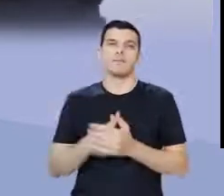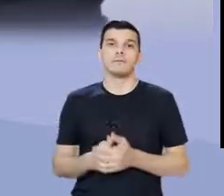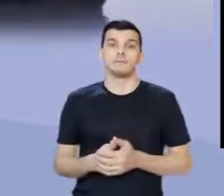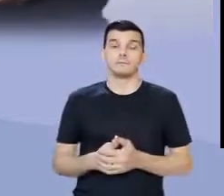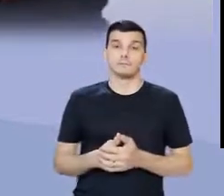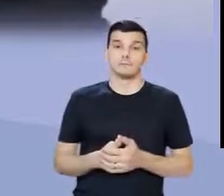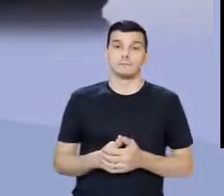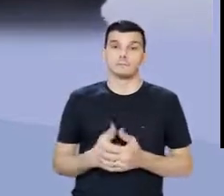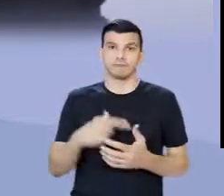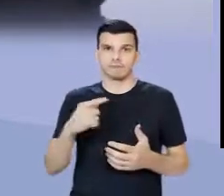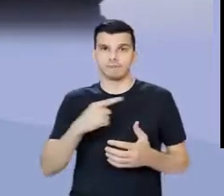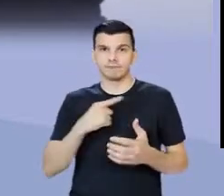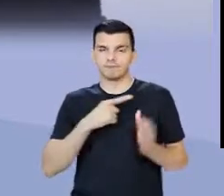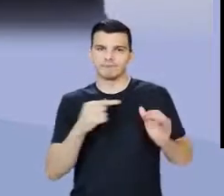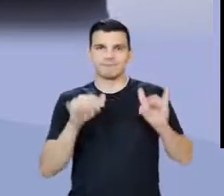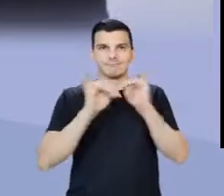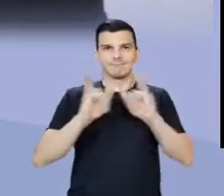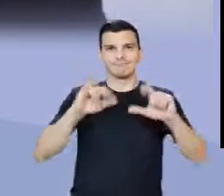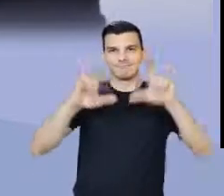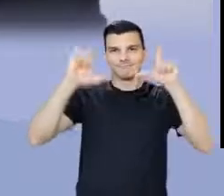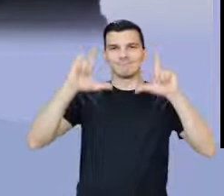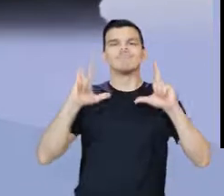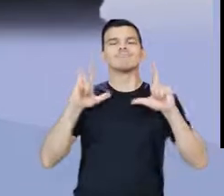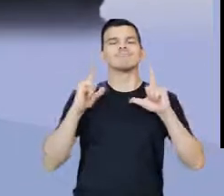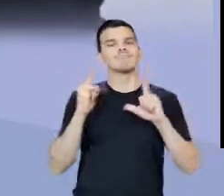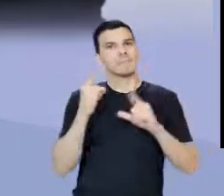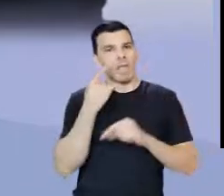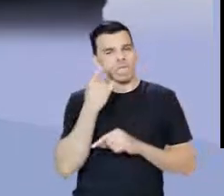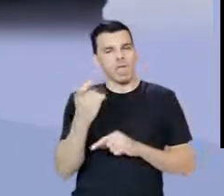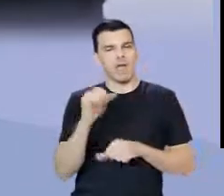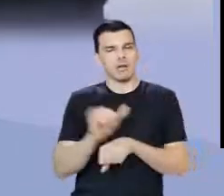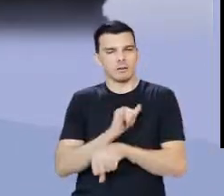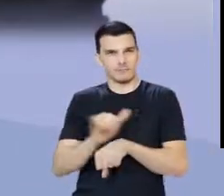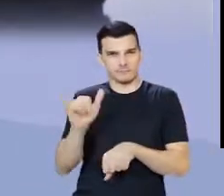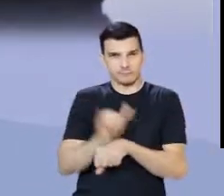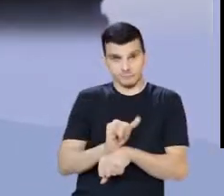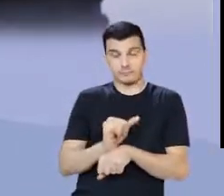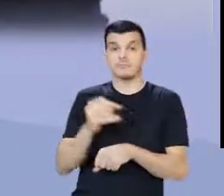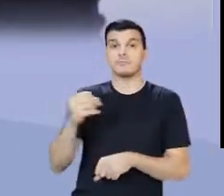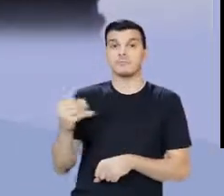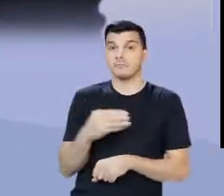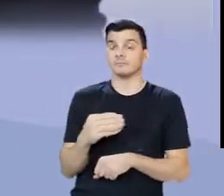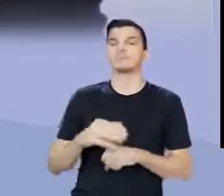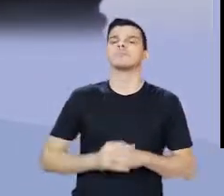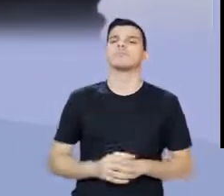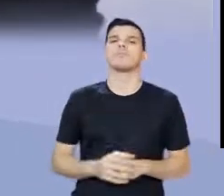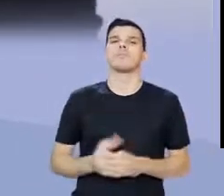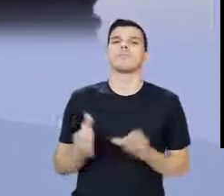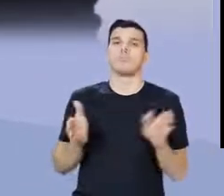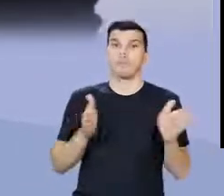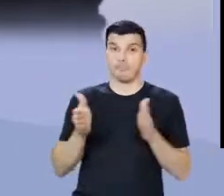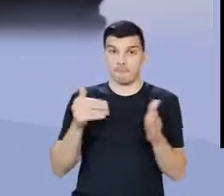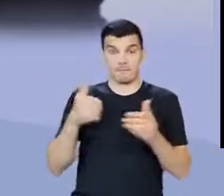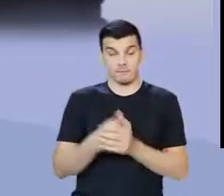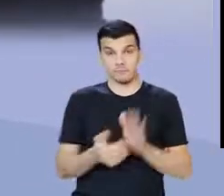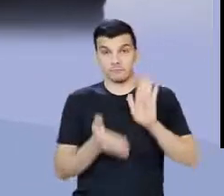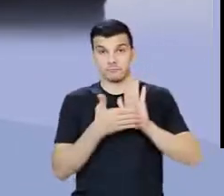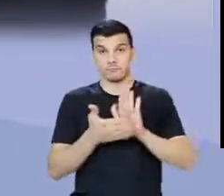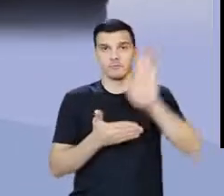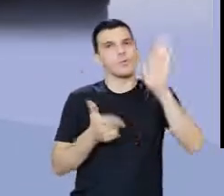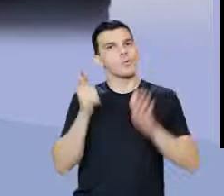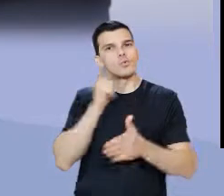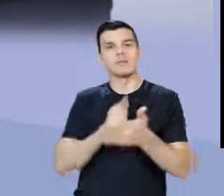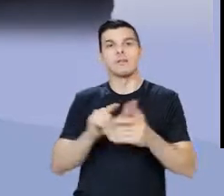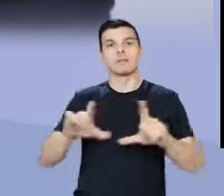outros candidatos. Enfim, tinha uma propaganda, uma personificação em cima da novidade do presidente Collor, né? A época. Então,